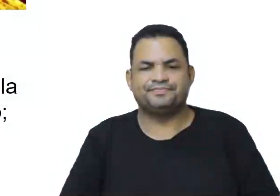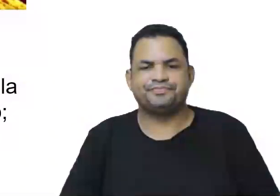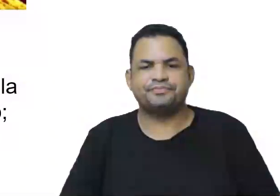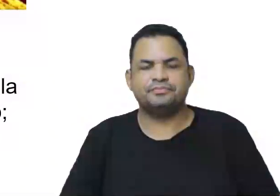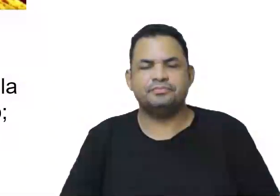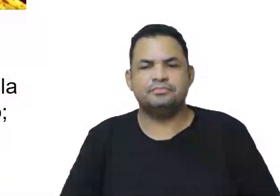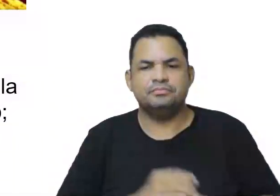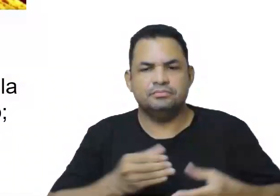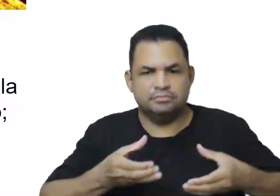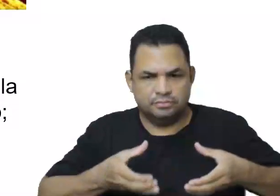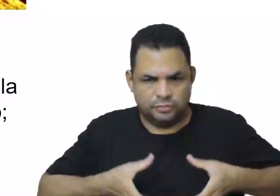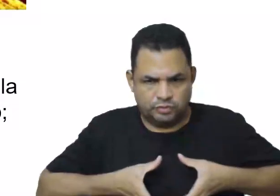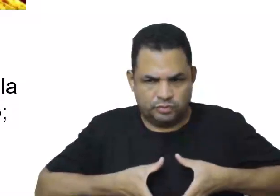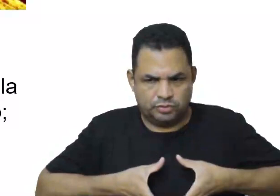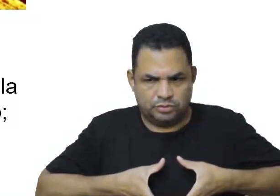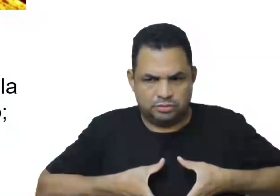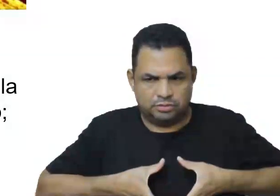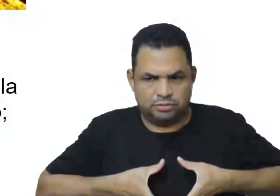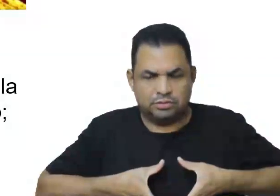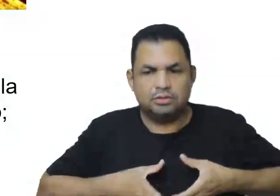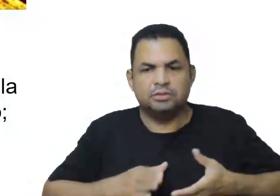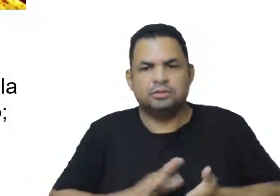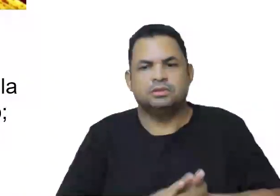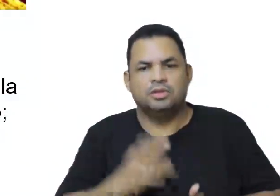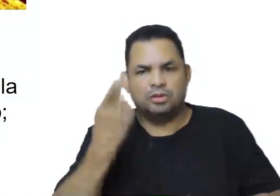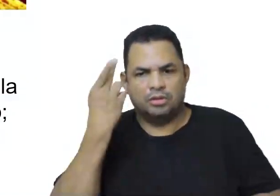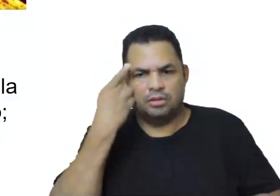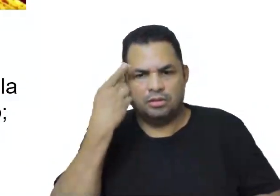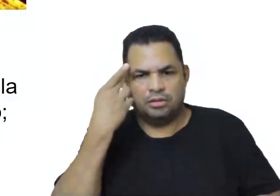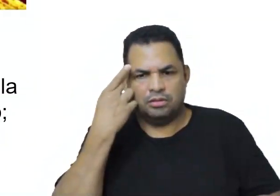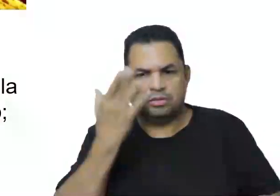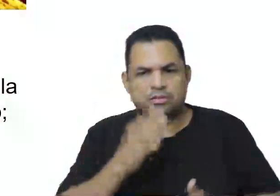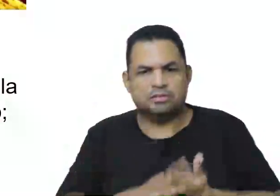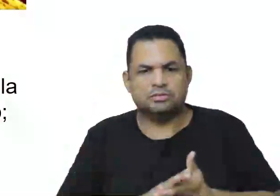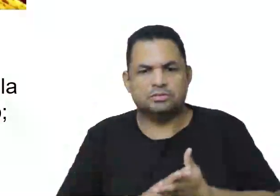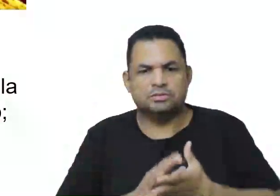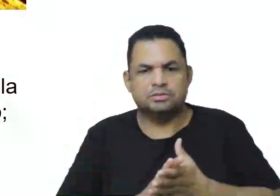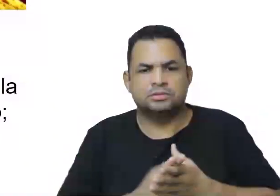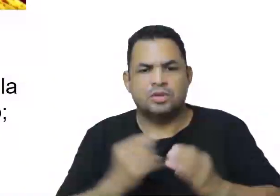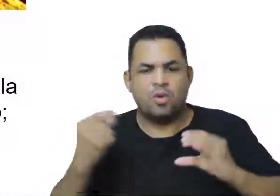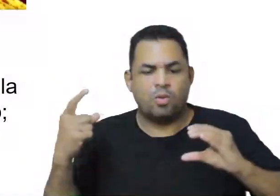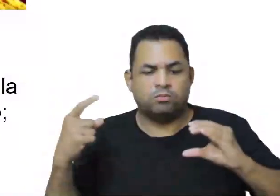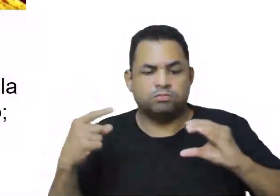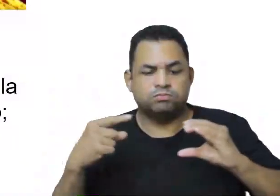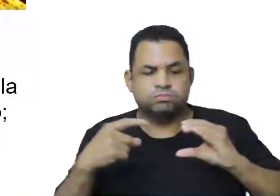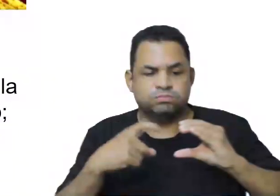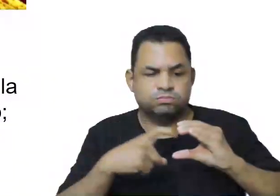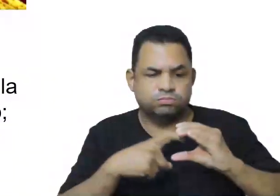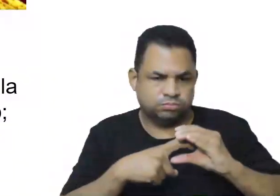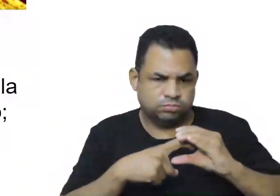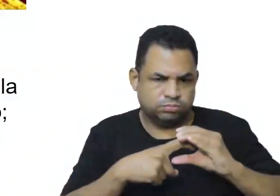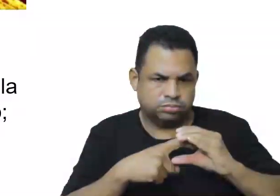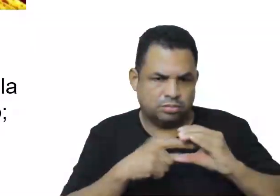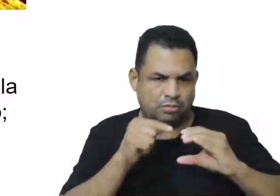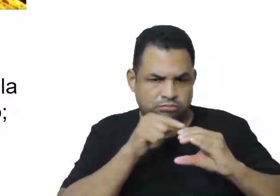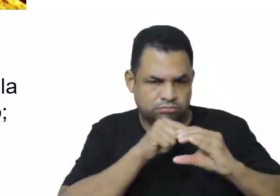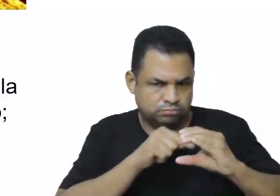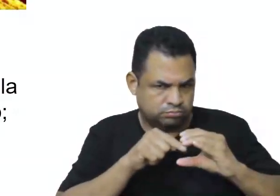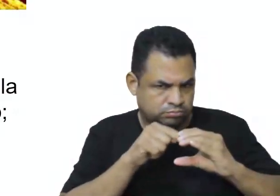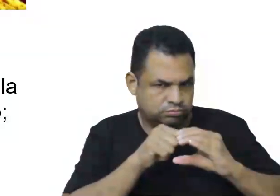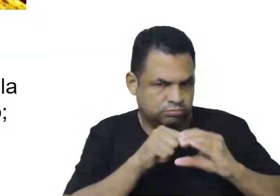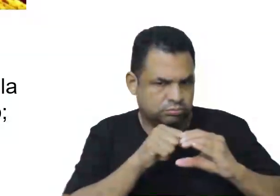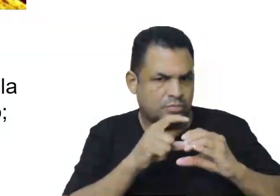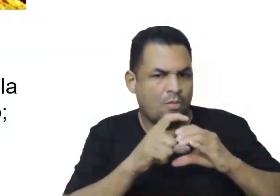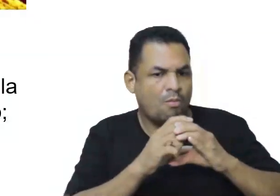aqui de uma maneira mais didática, tá? Geralmente é aí que o óvulo se encontra com o